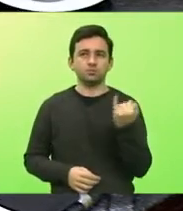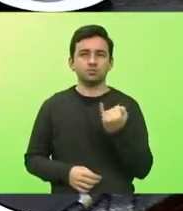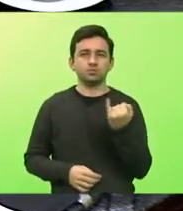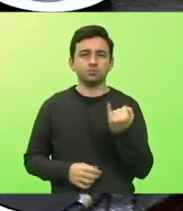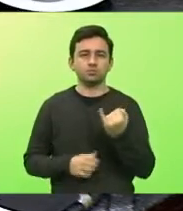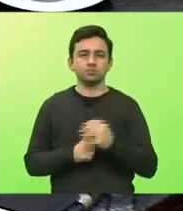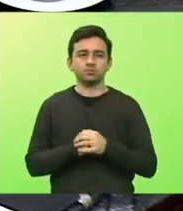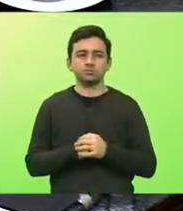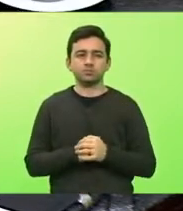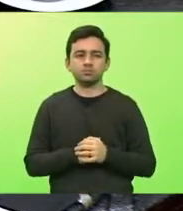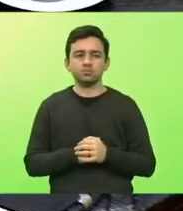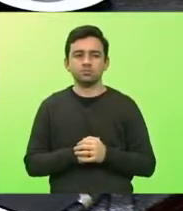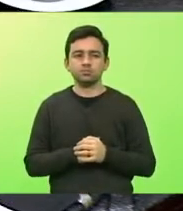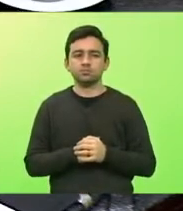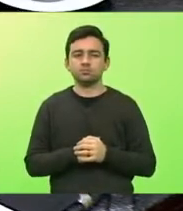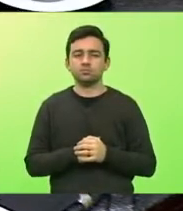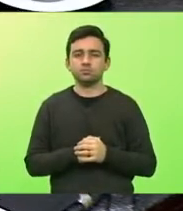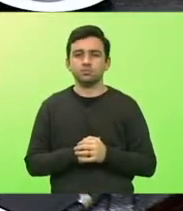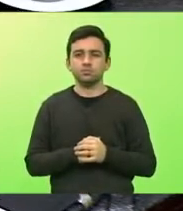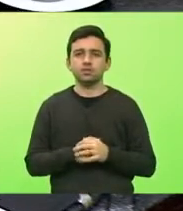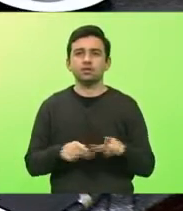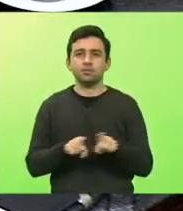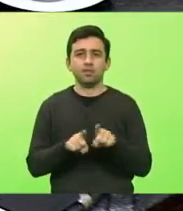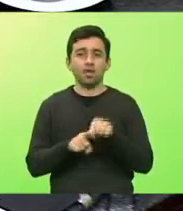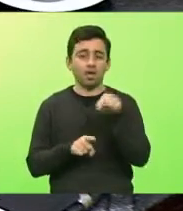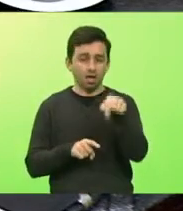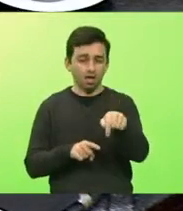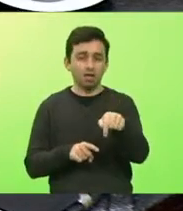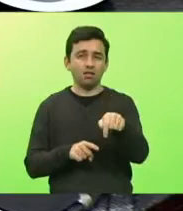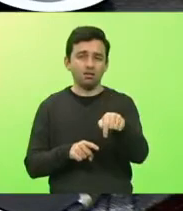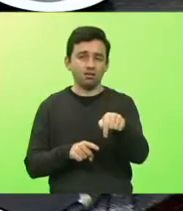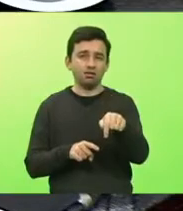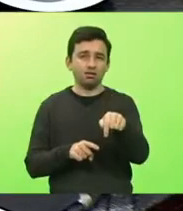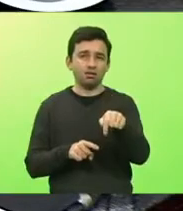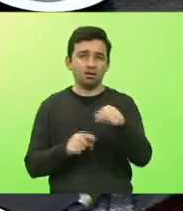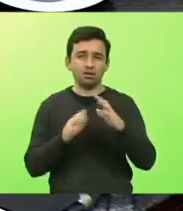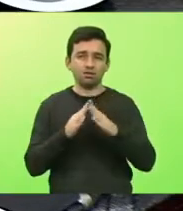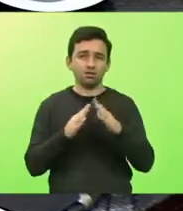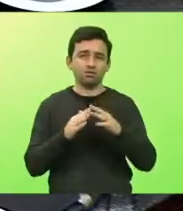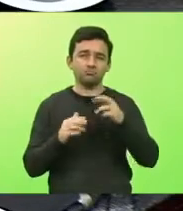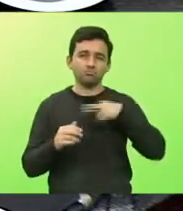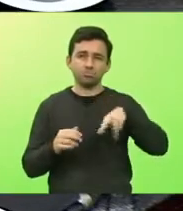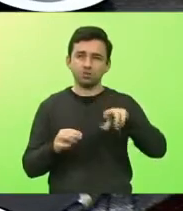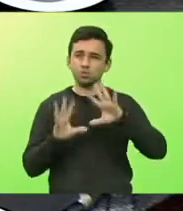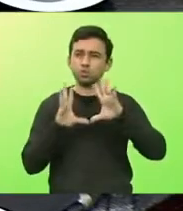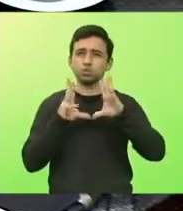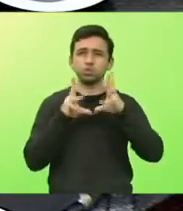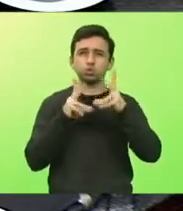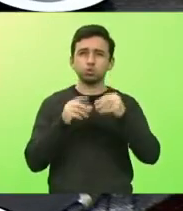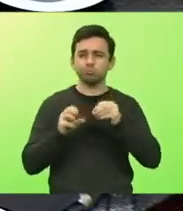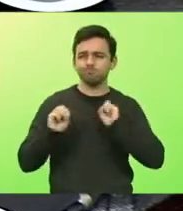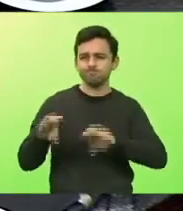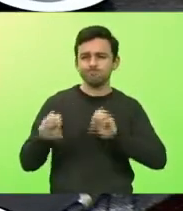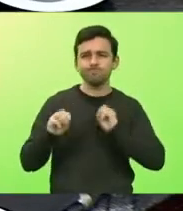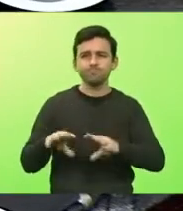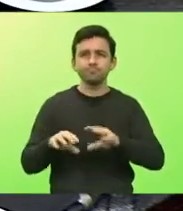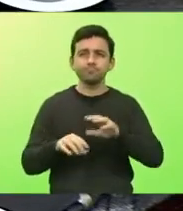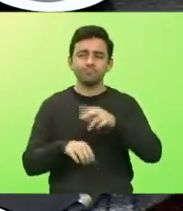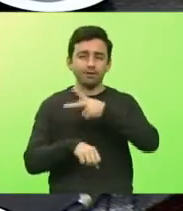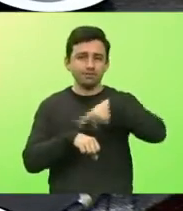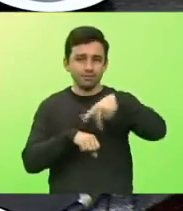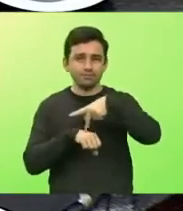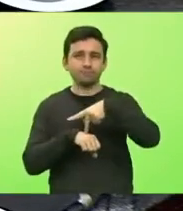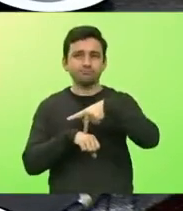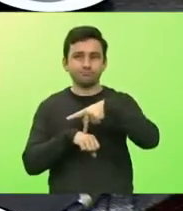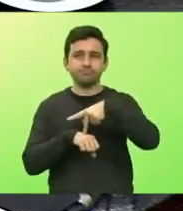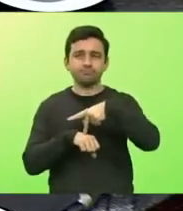Igreja Católica é responsável pela formação cultural e moral de todo o Ocidente, de todos os países do Ocidente. E eu gostaria de, para